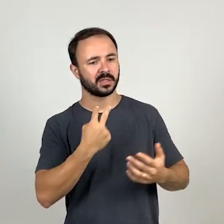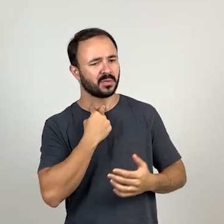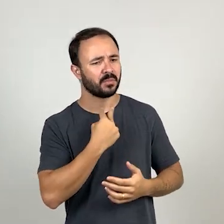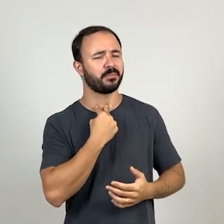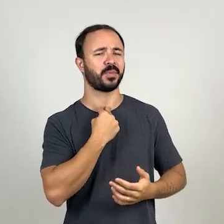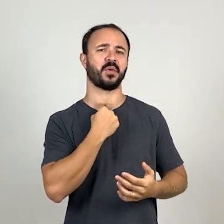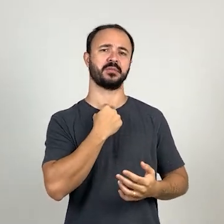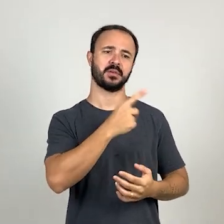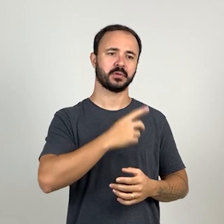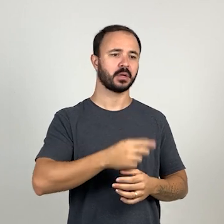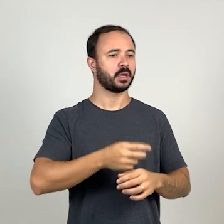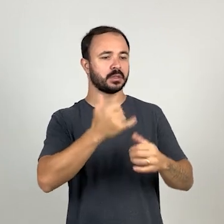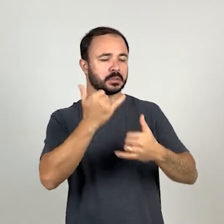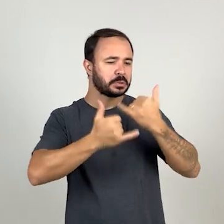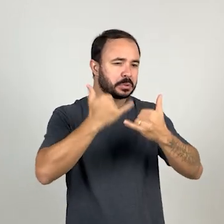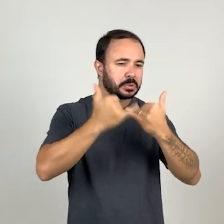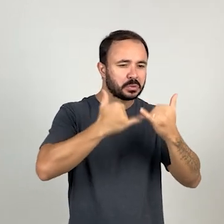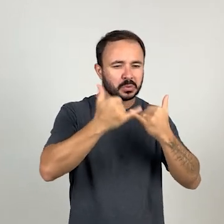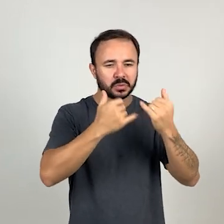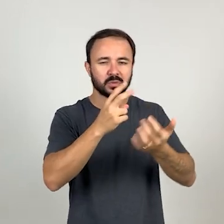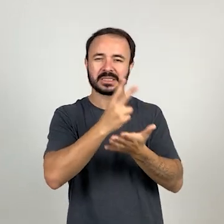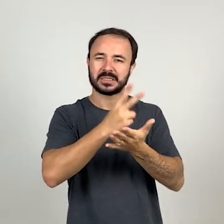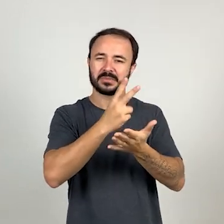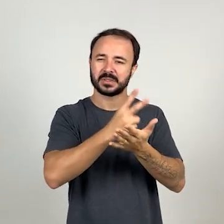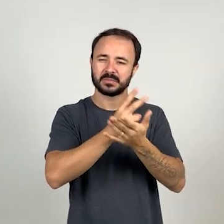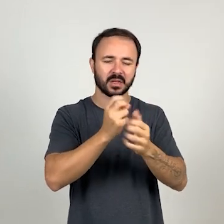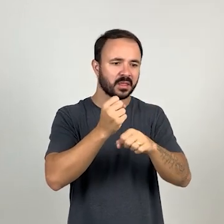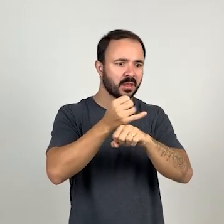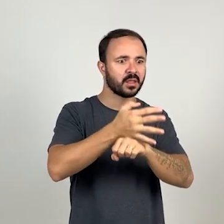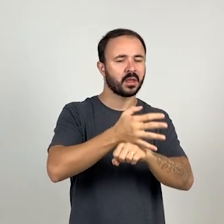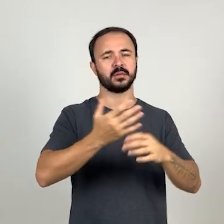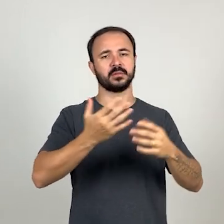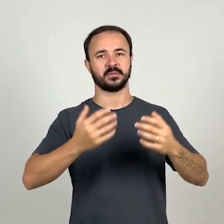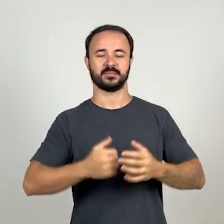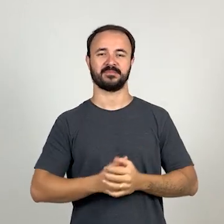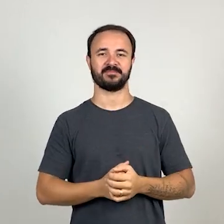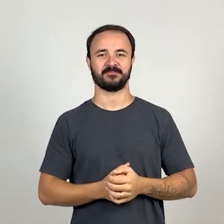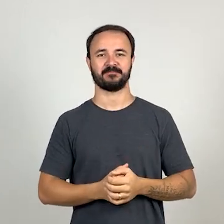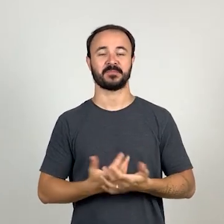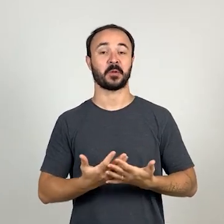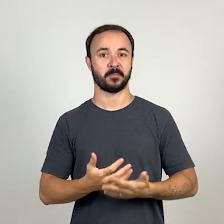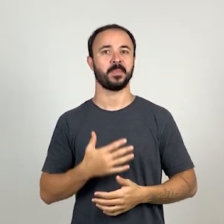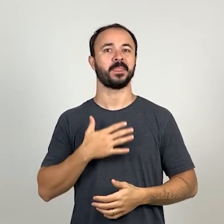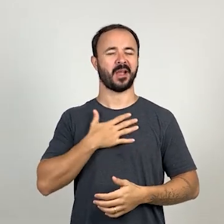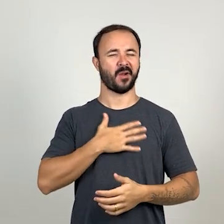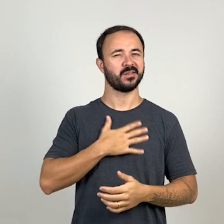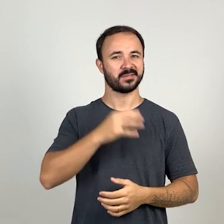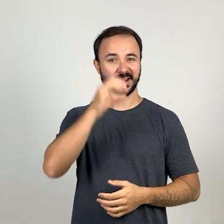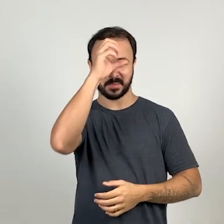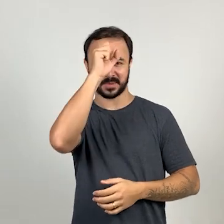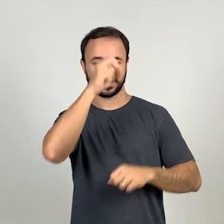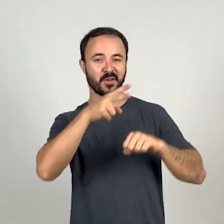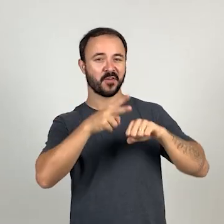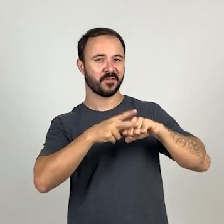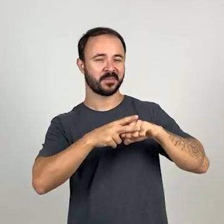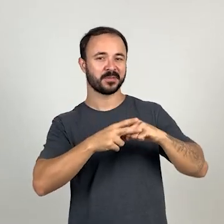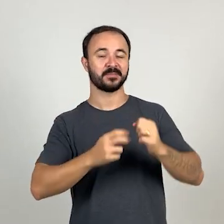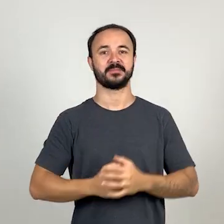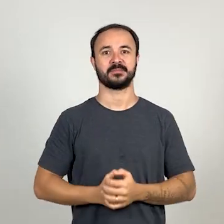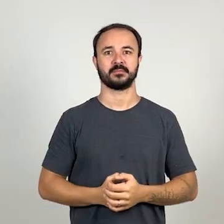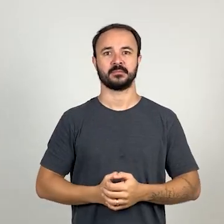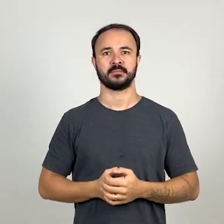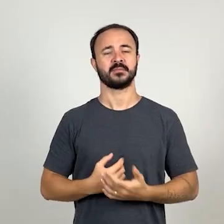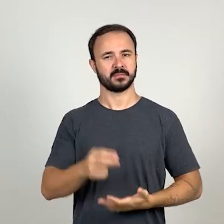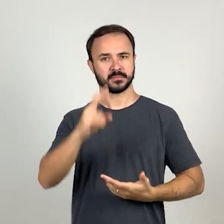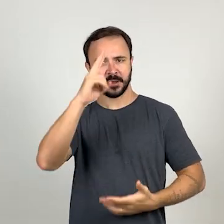à noite para sua noite de sono ser melhor. Gostaram de aprender os verbos modais? May the force be